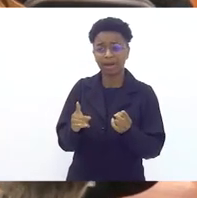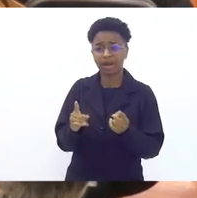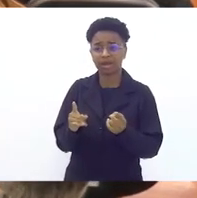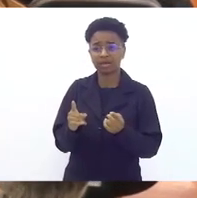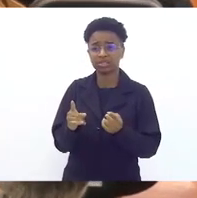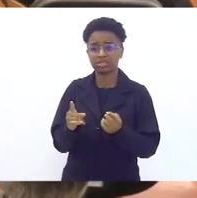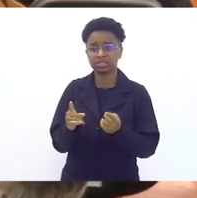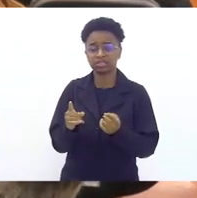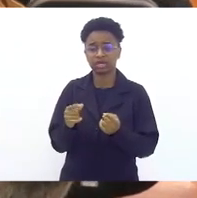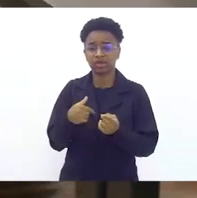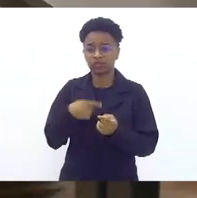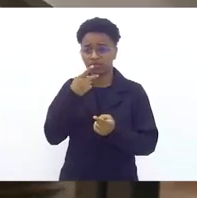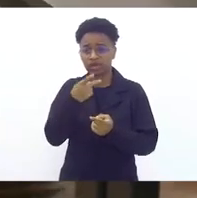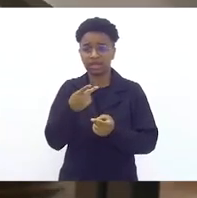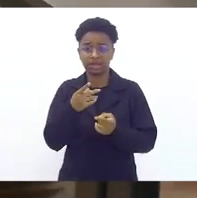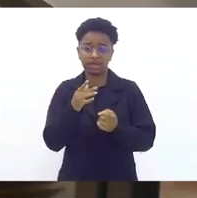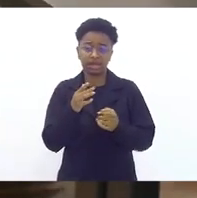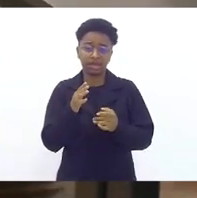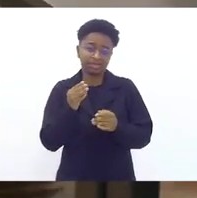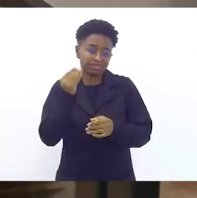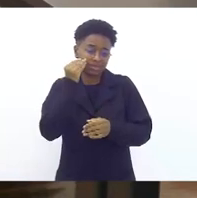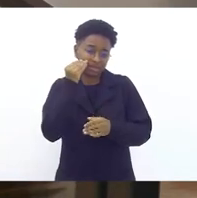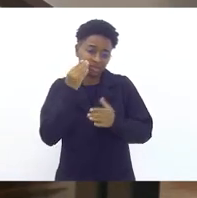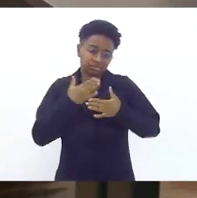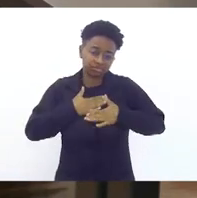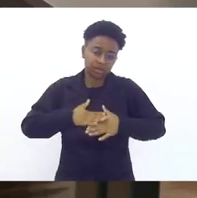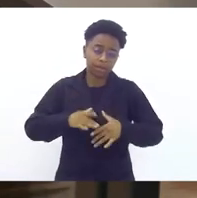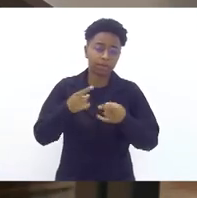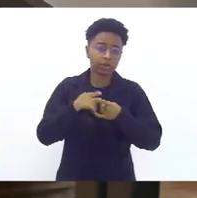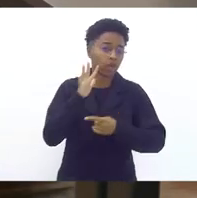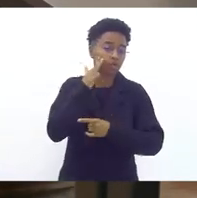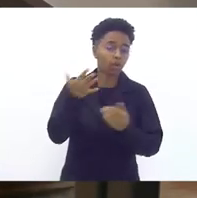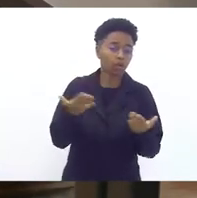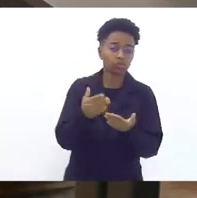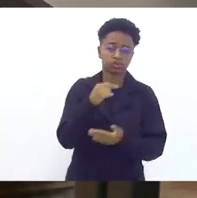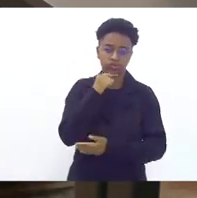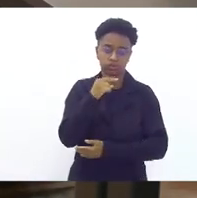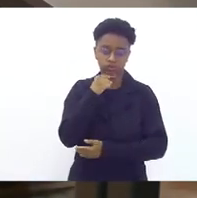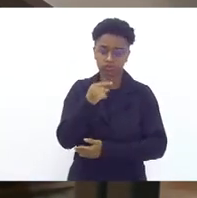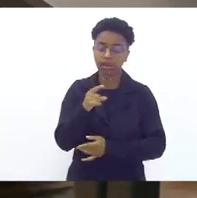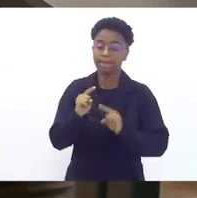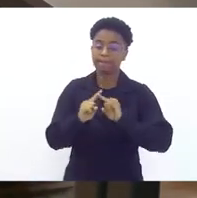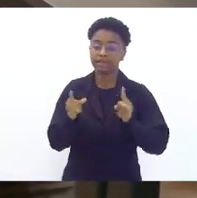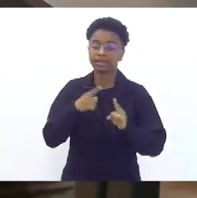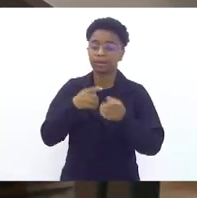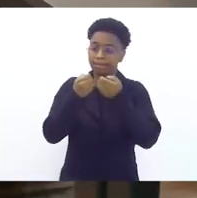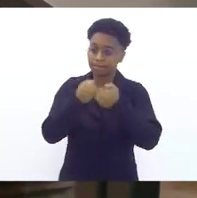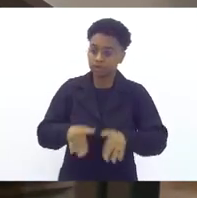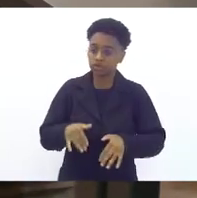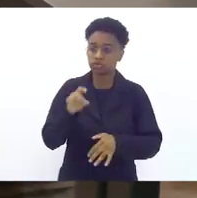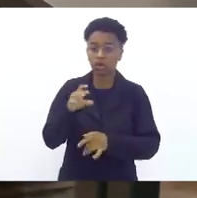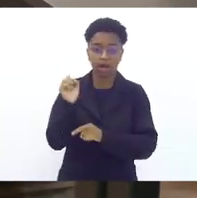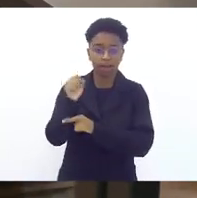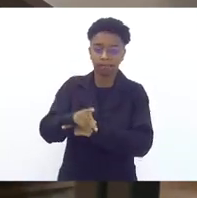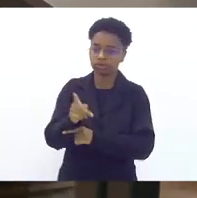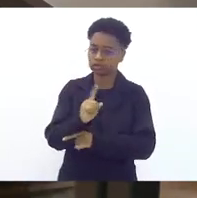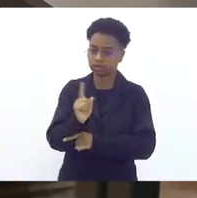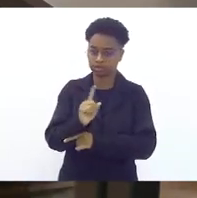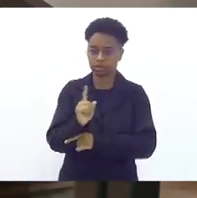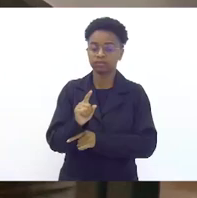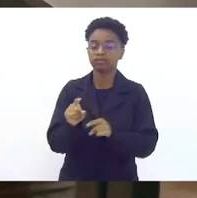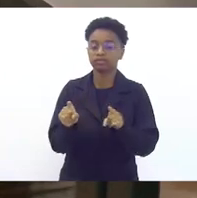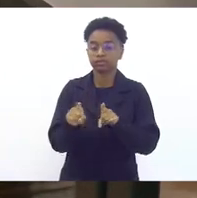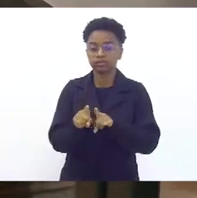a nossa deputada, que não é lá que você vai resolver isso hoje. Mas nós temos um prejuízo muito grande, não só com os aposentados,